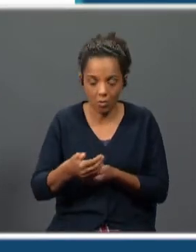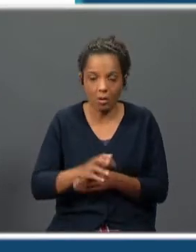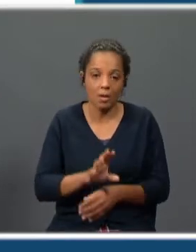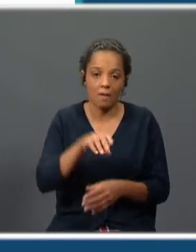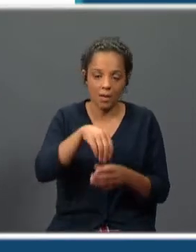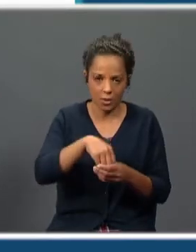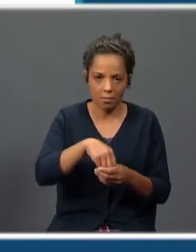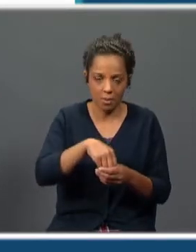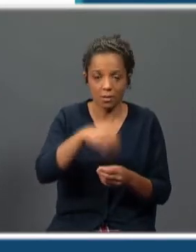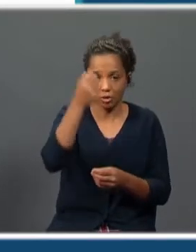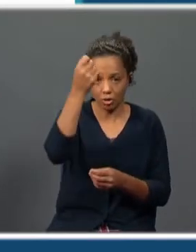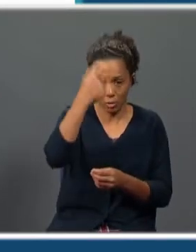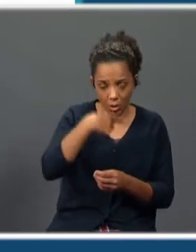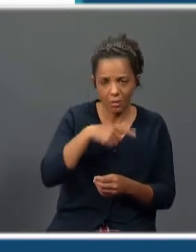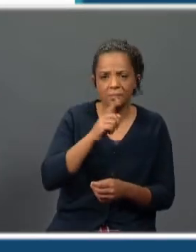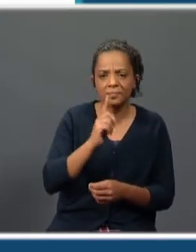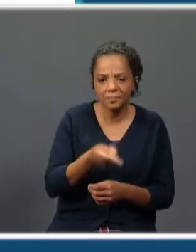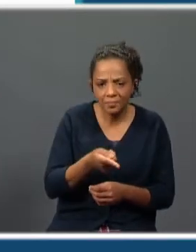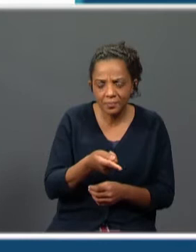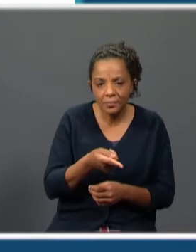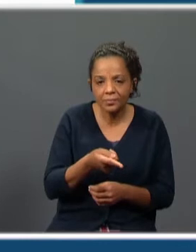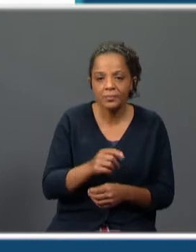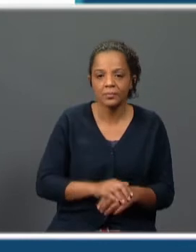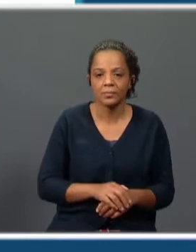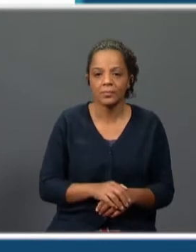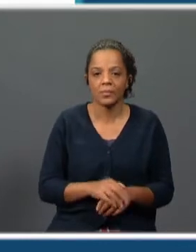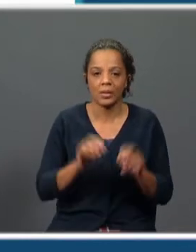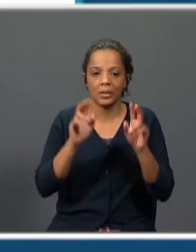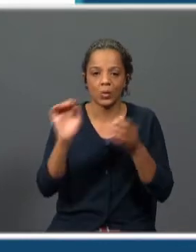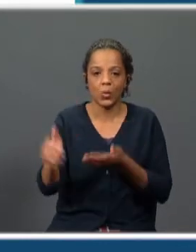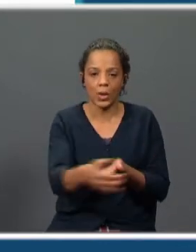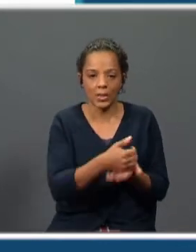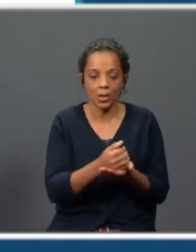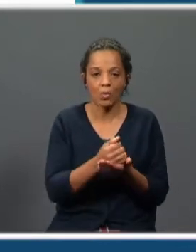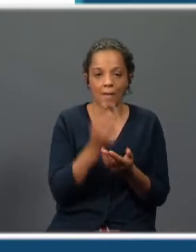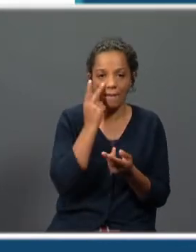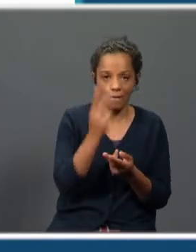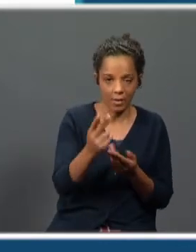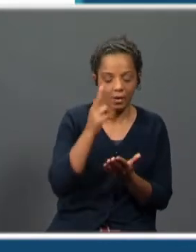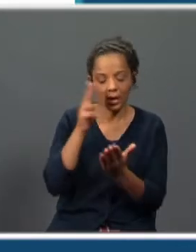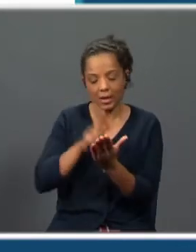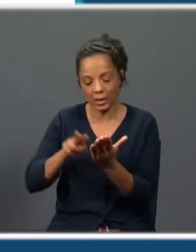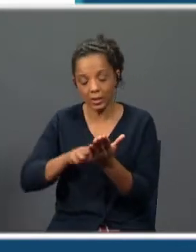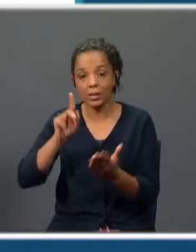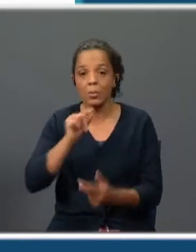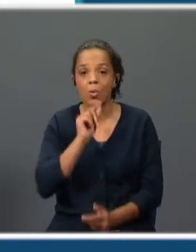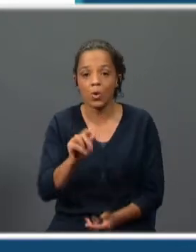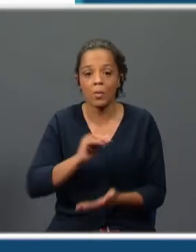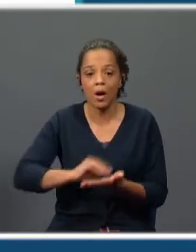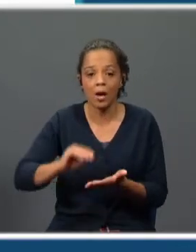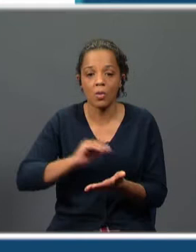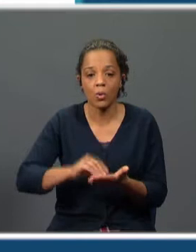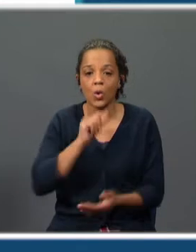parte esta história, que é a coleção Ver e Ler, e temos ali o nome do autor, que é